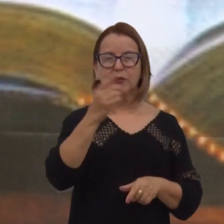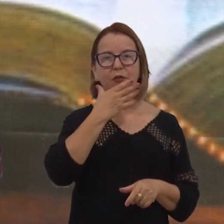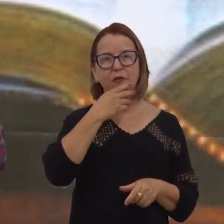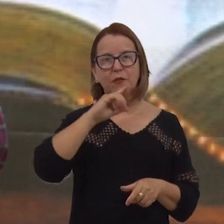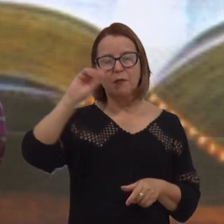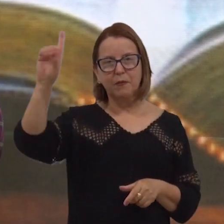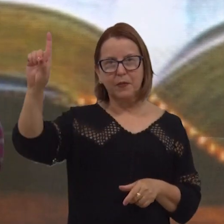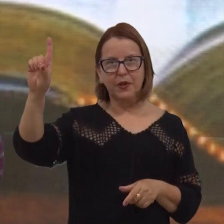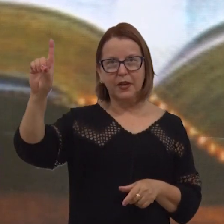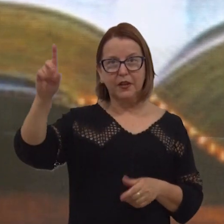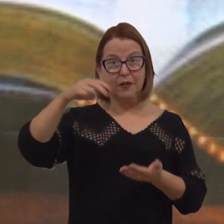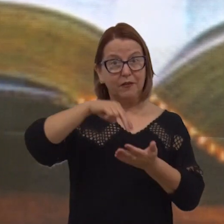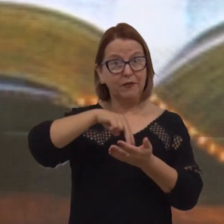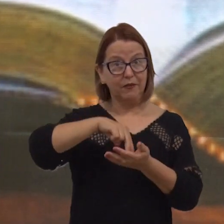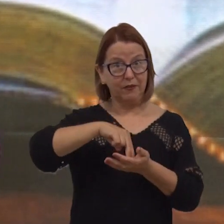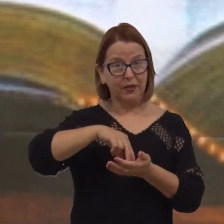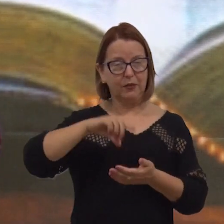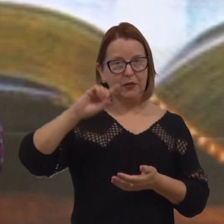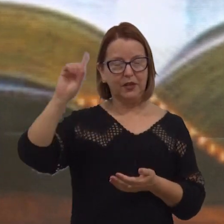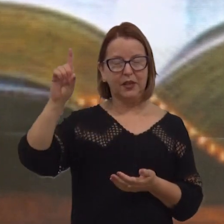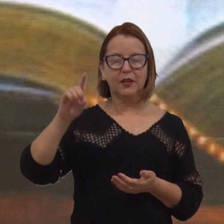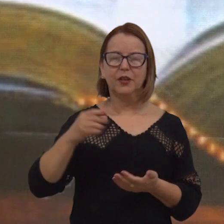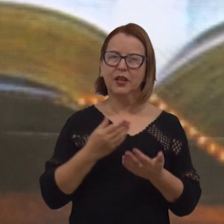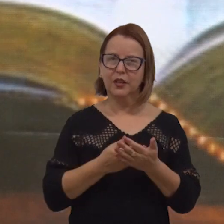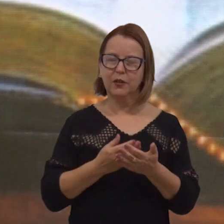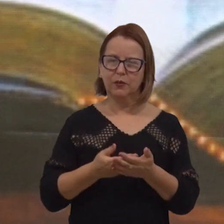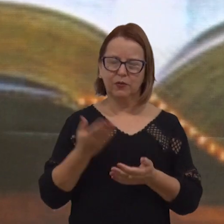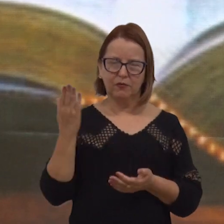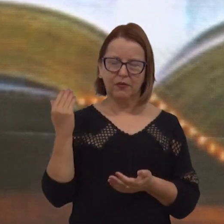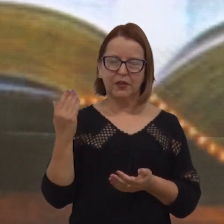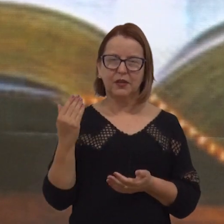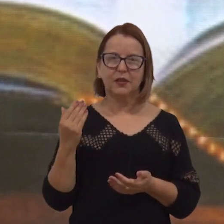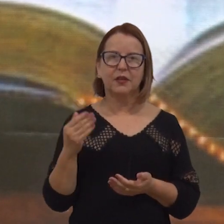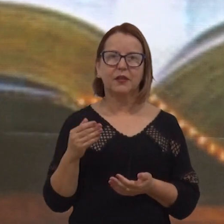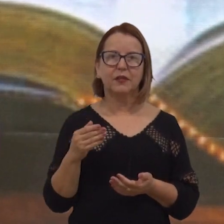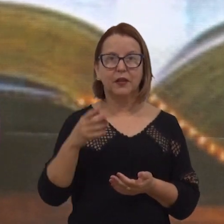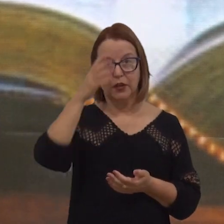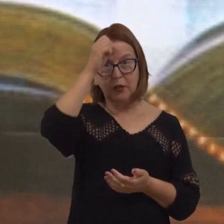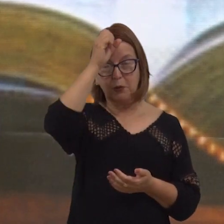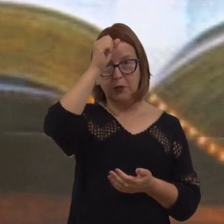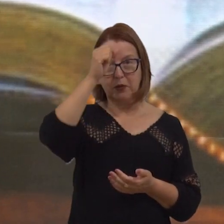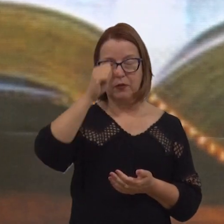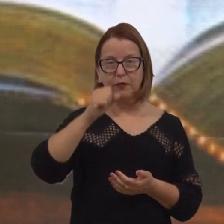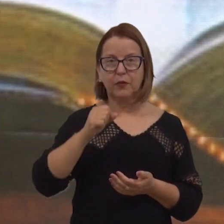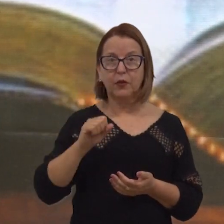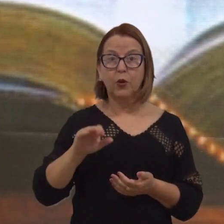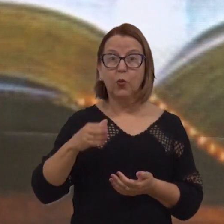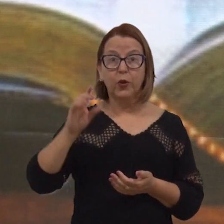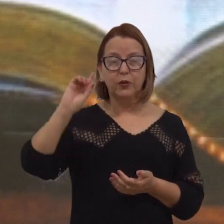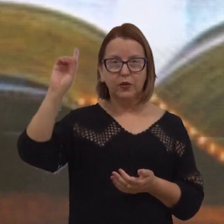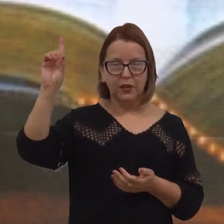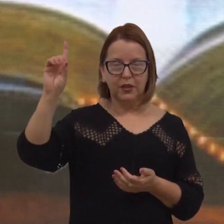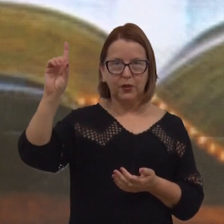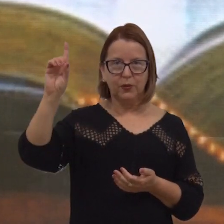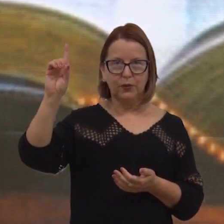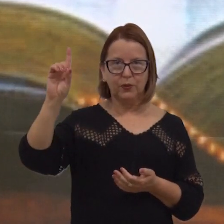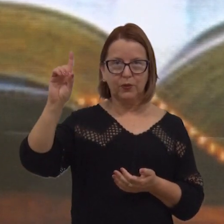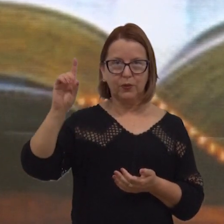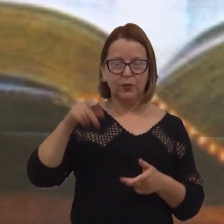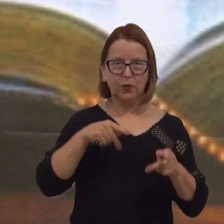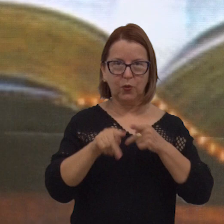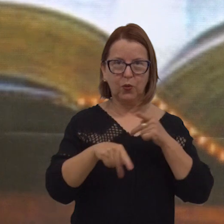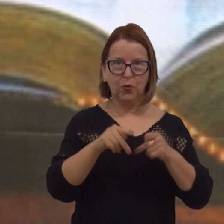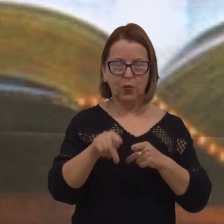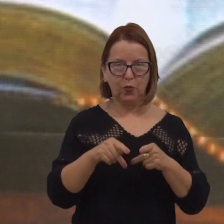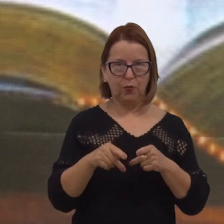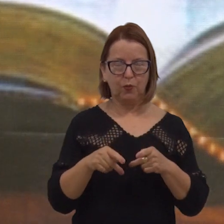nosso Pai, a olhar para Ele. E no estudo passado nós vimos que quando Deus tirou os israelitas